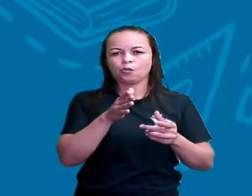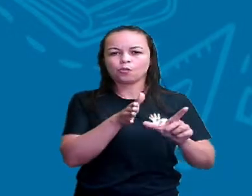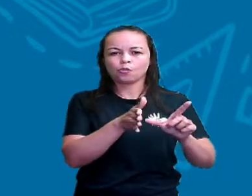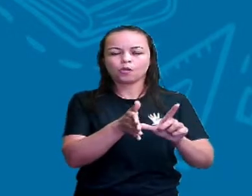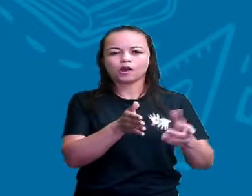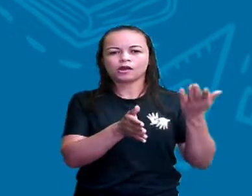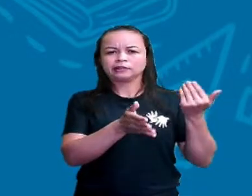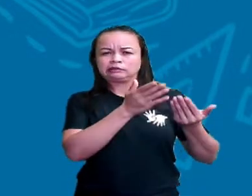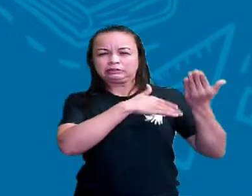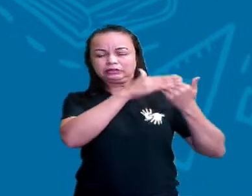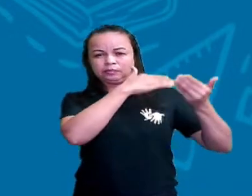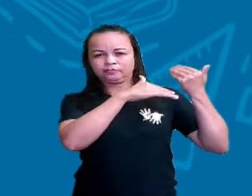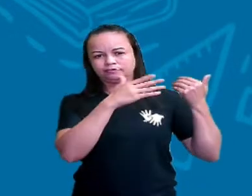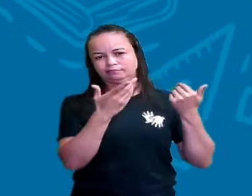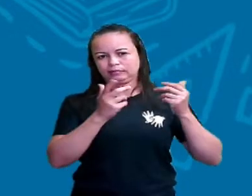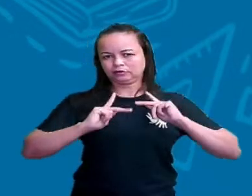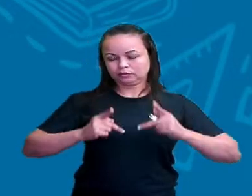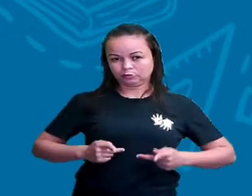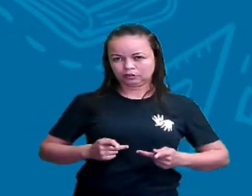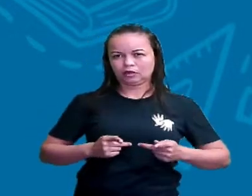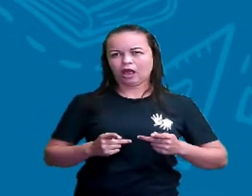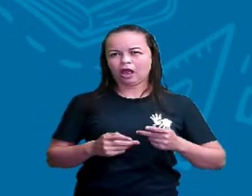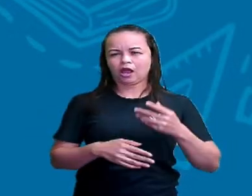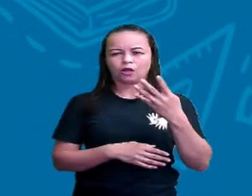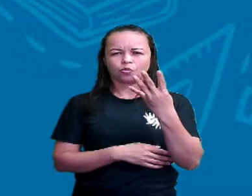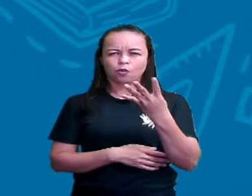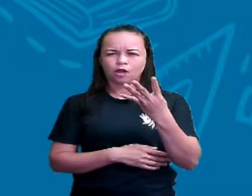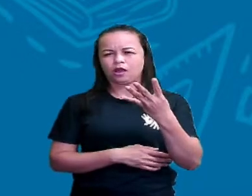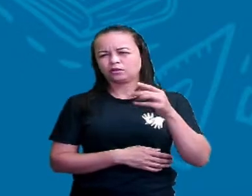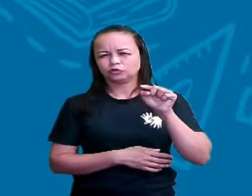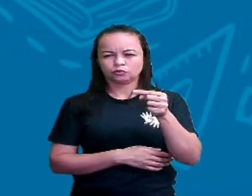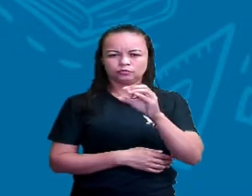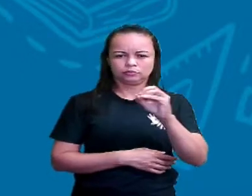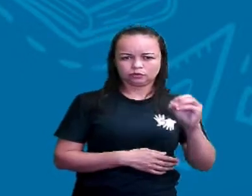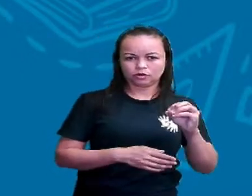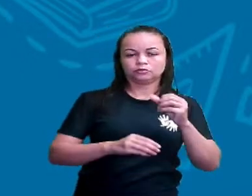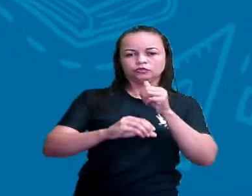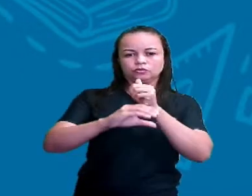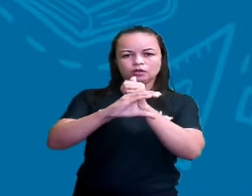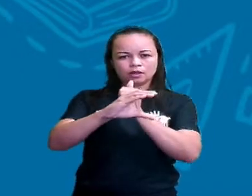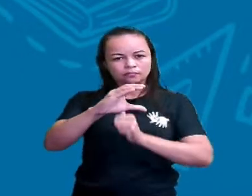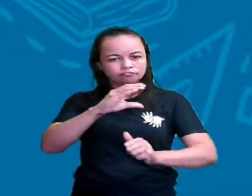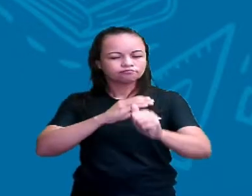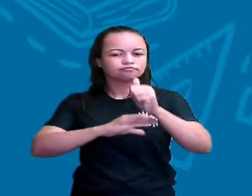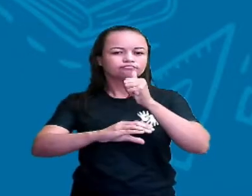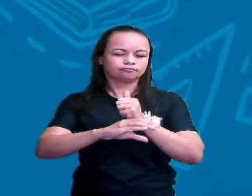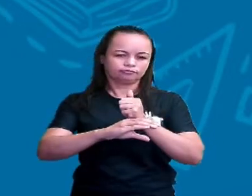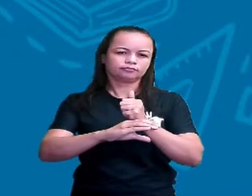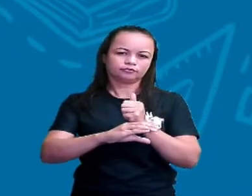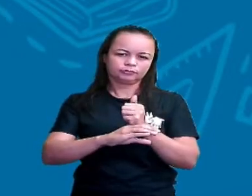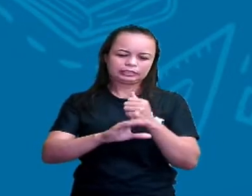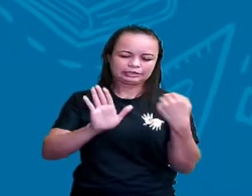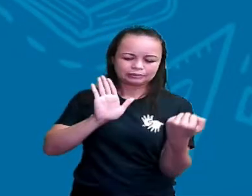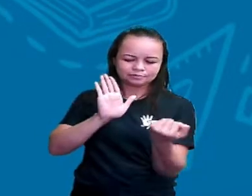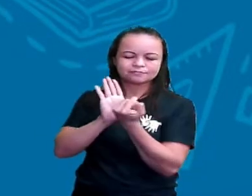seres humanos, na verdade, né, aproximadamente aí há 4.000 anos antes de Cristo. E o grande marco